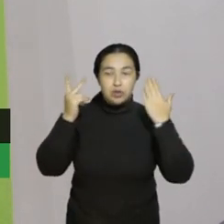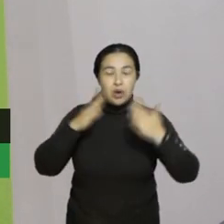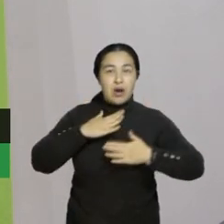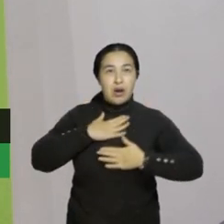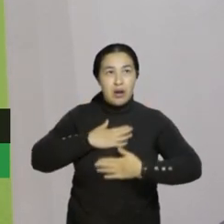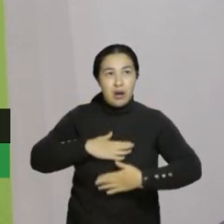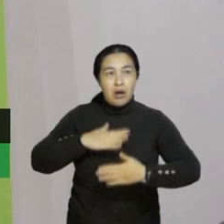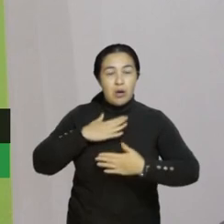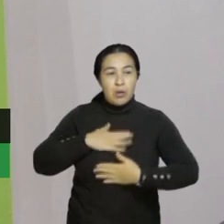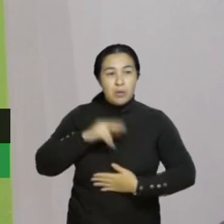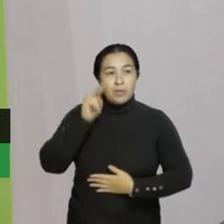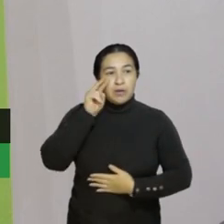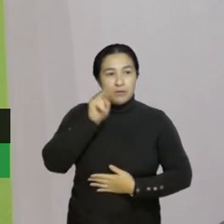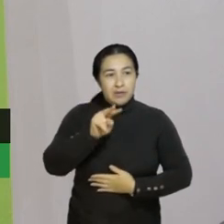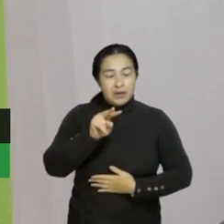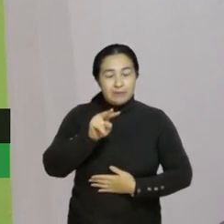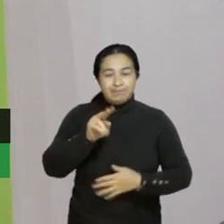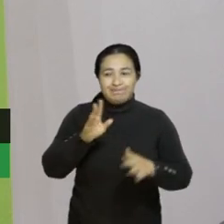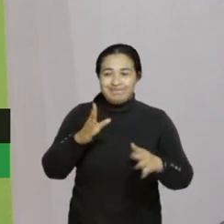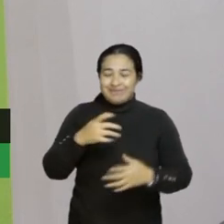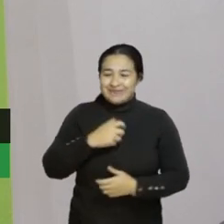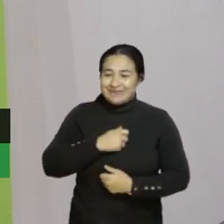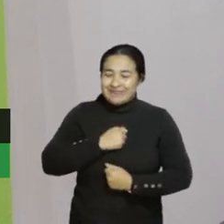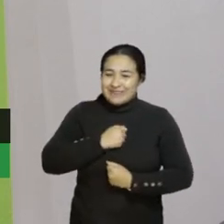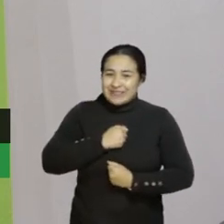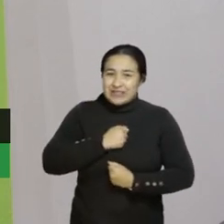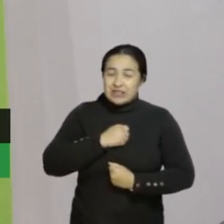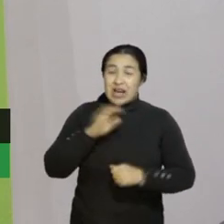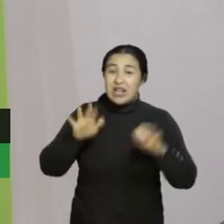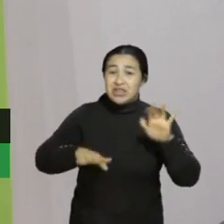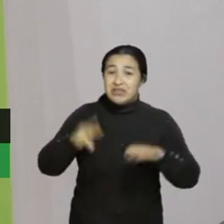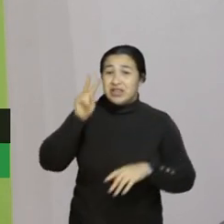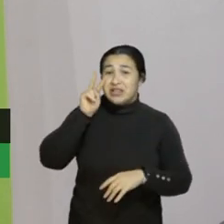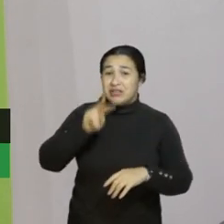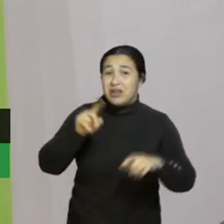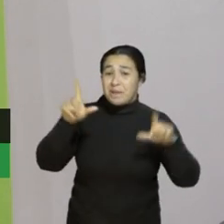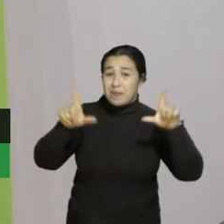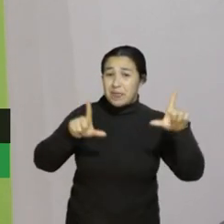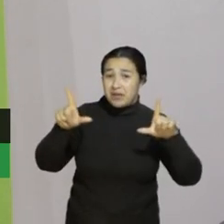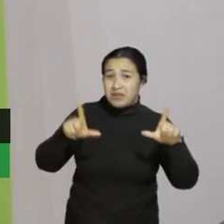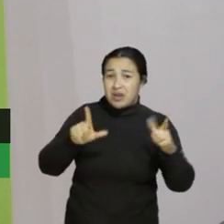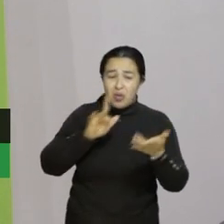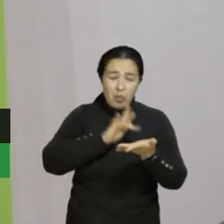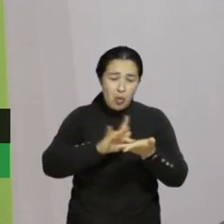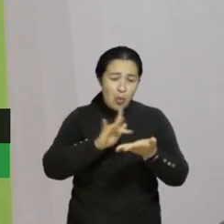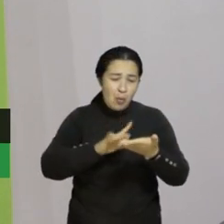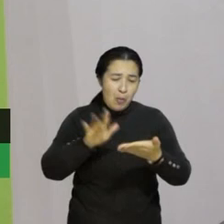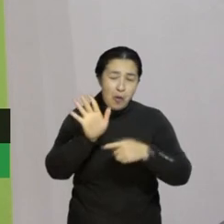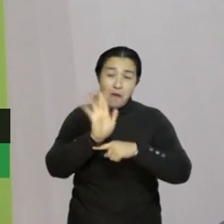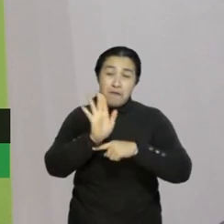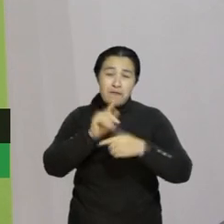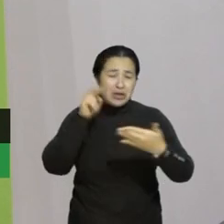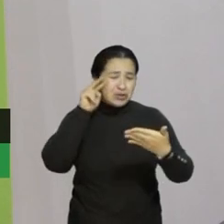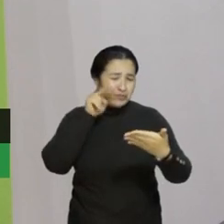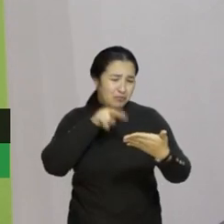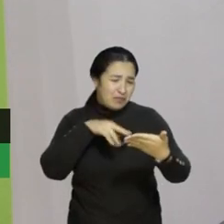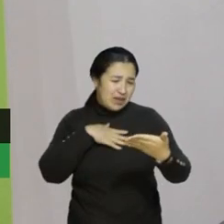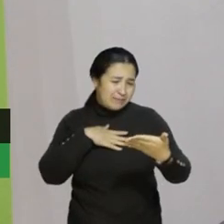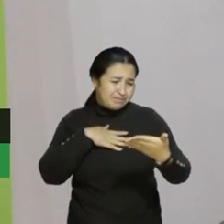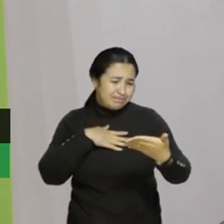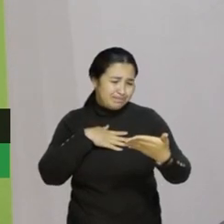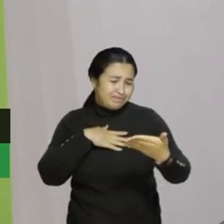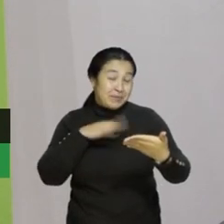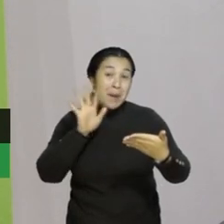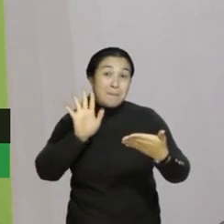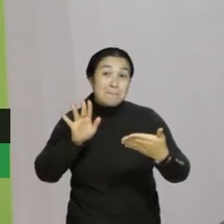aquilo. Vermos pela televisão, pelas redes sociais é uma coisa. Agora, vivenciar, sentir na